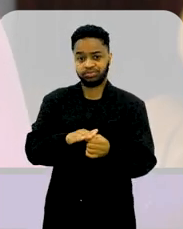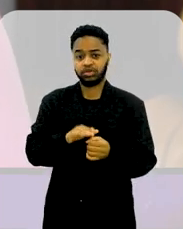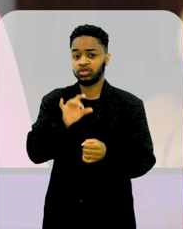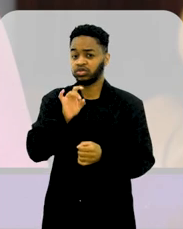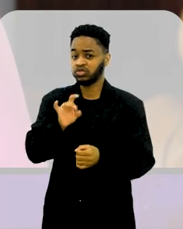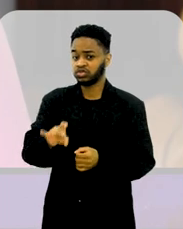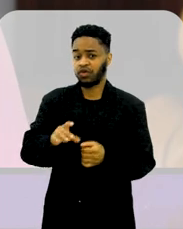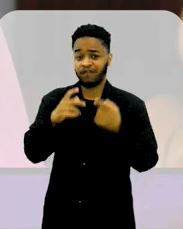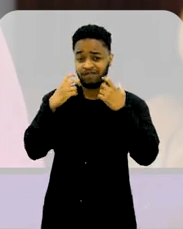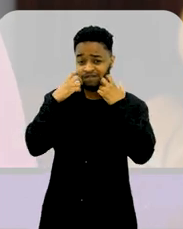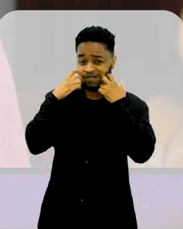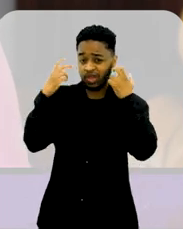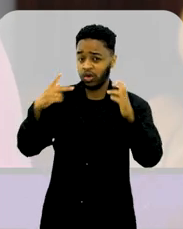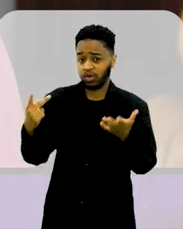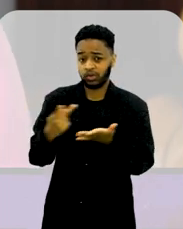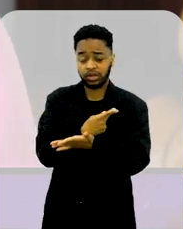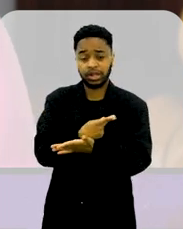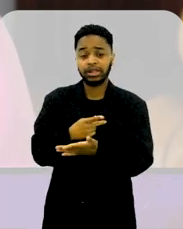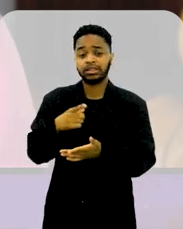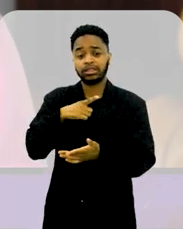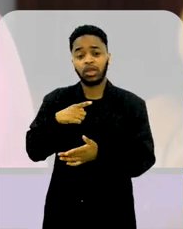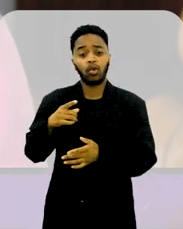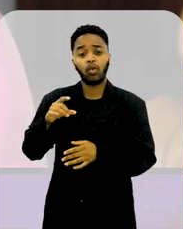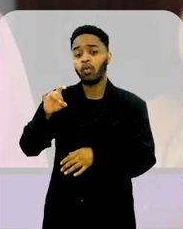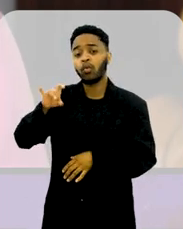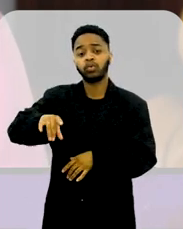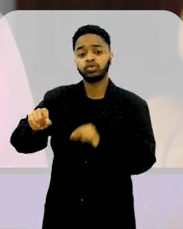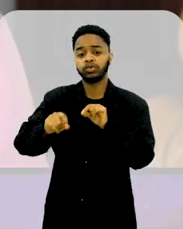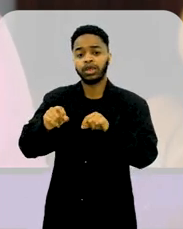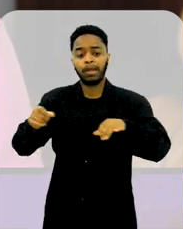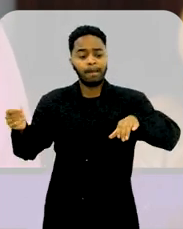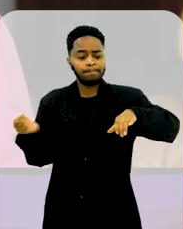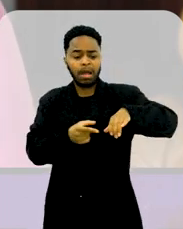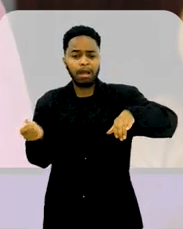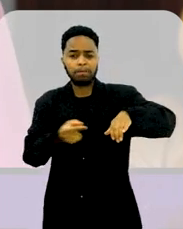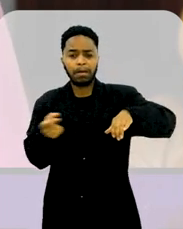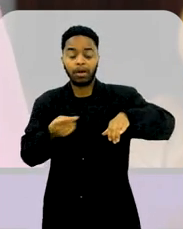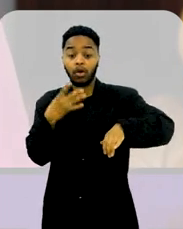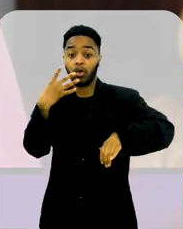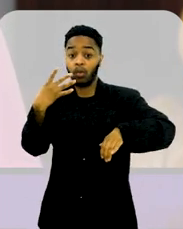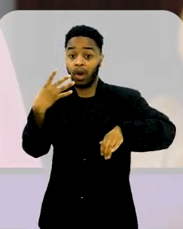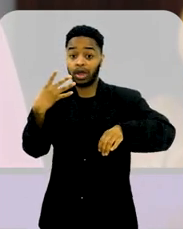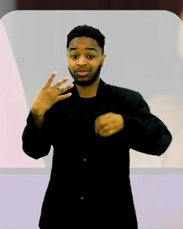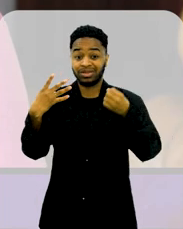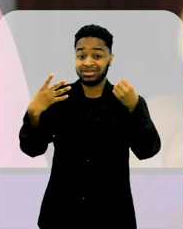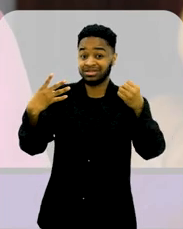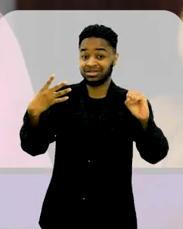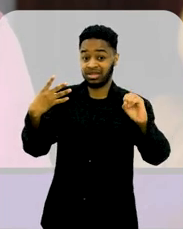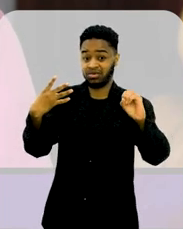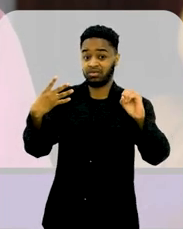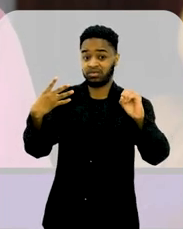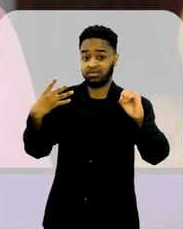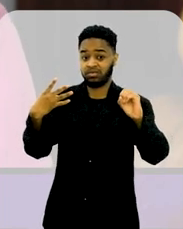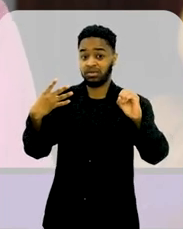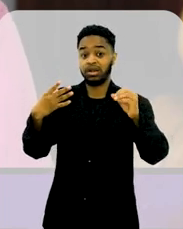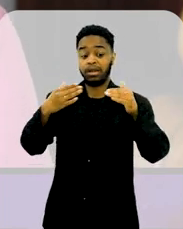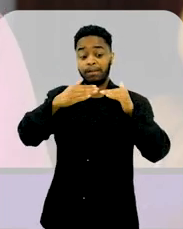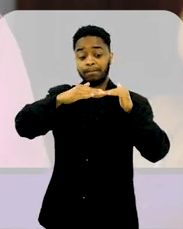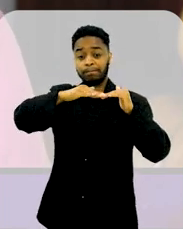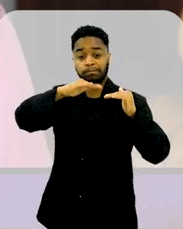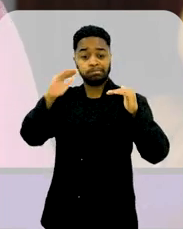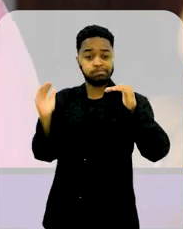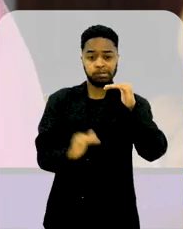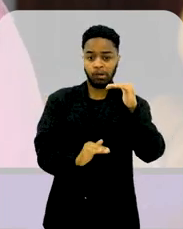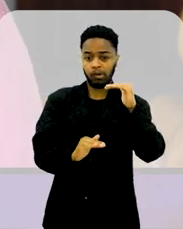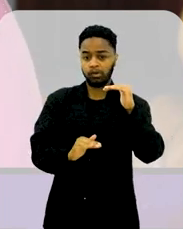deles quando sofreu uma goleada de 4 a 0 para o crissiuma o Vasco caiu de quatro em São Januário